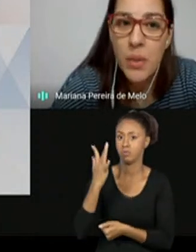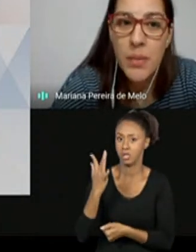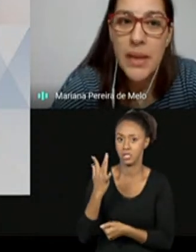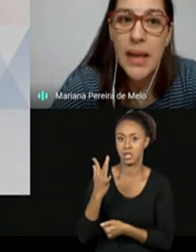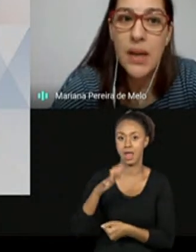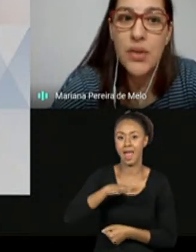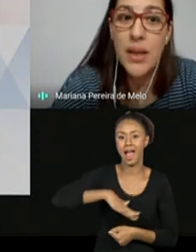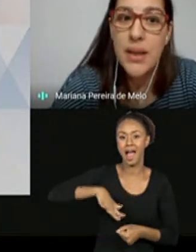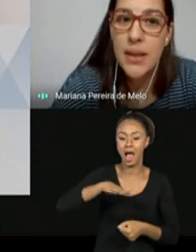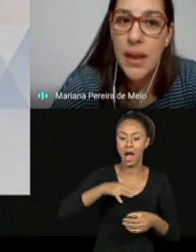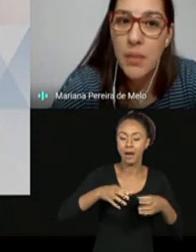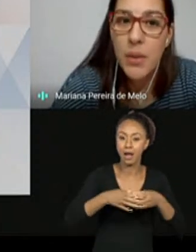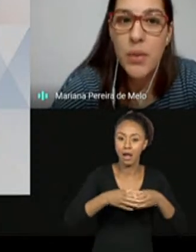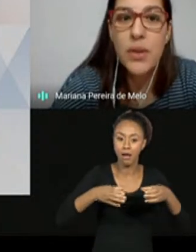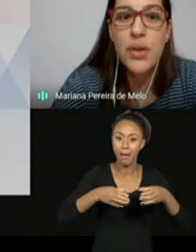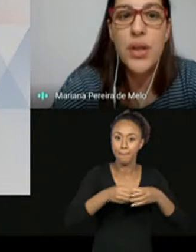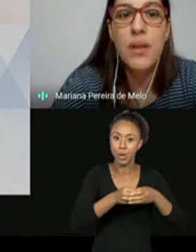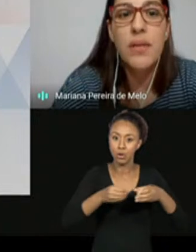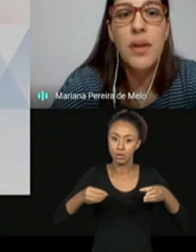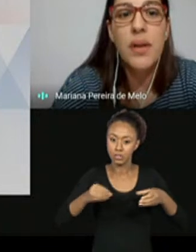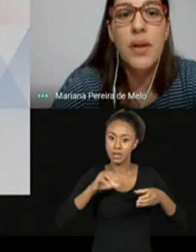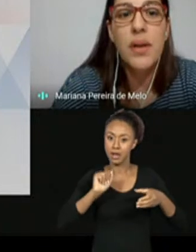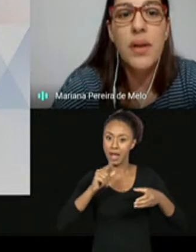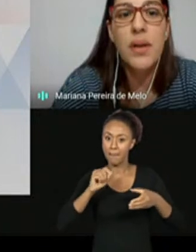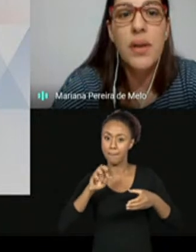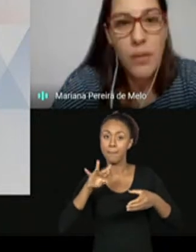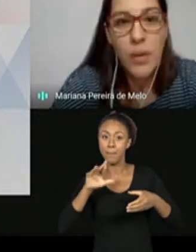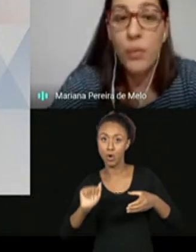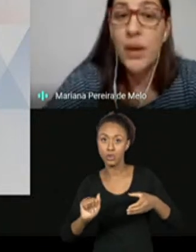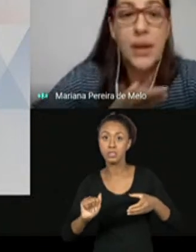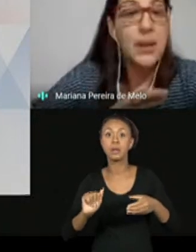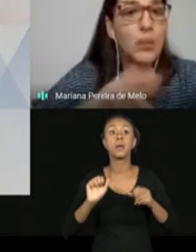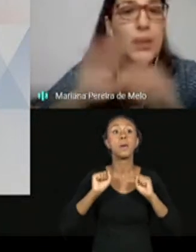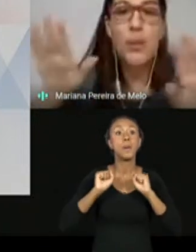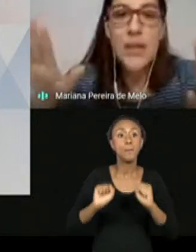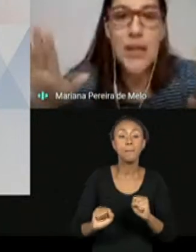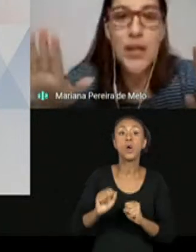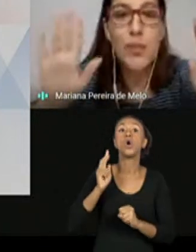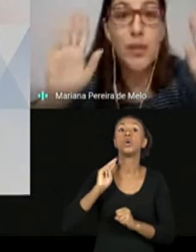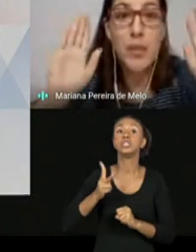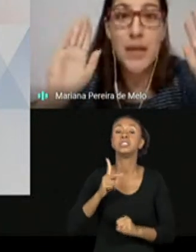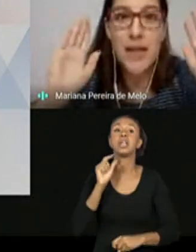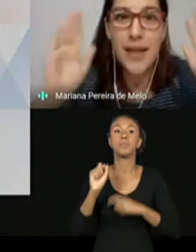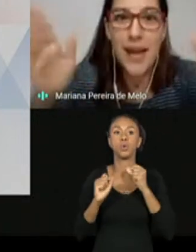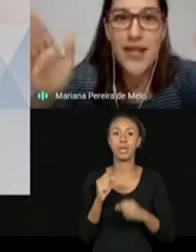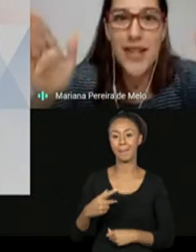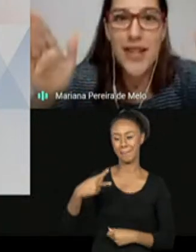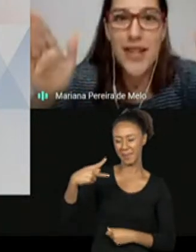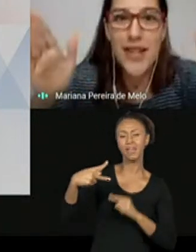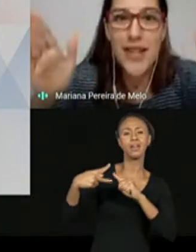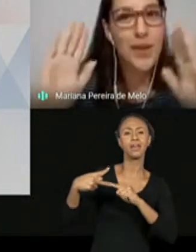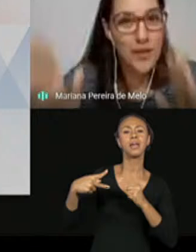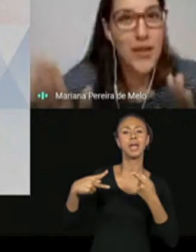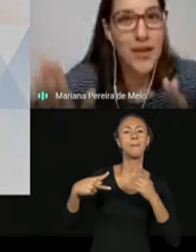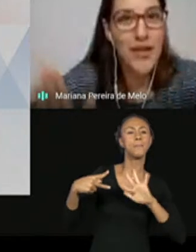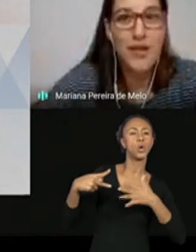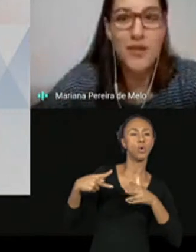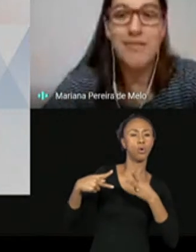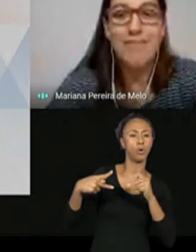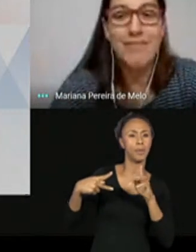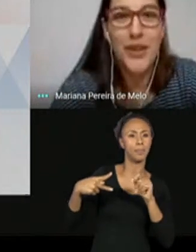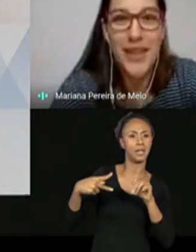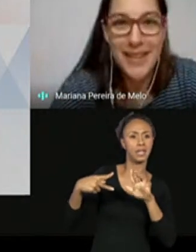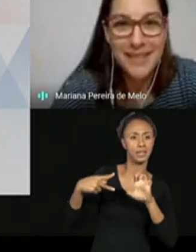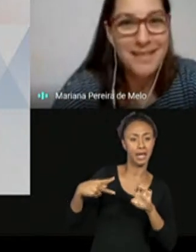essa probabilidade ela é sempre positiva e menor ou igual a 1. Então, não existe probabilidade negativa ou maior que